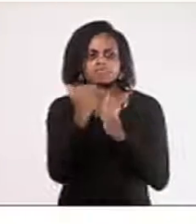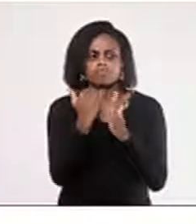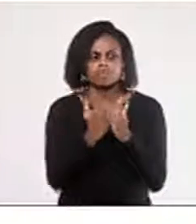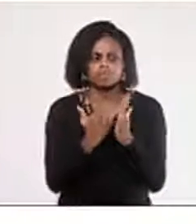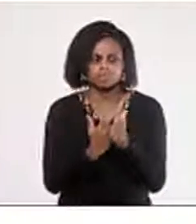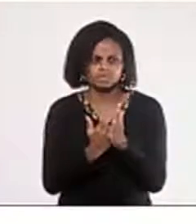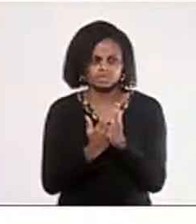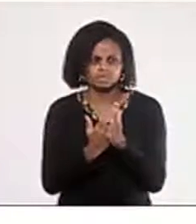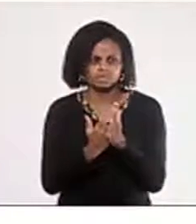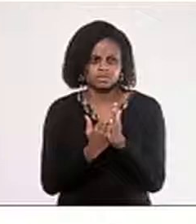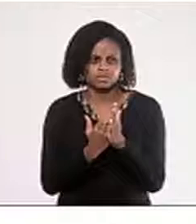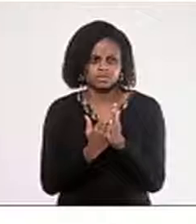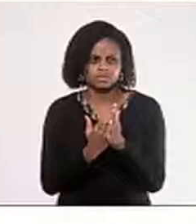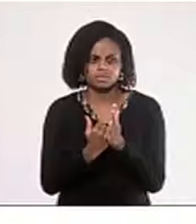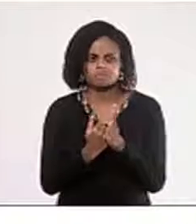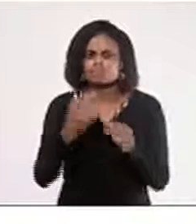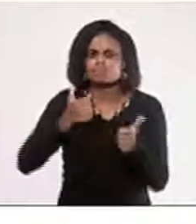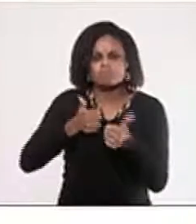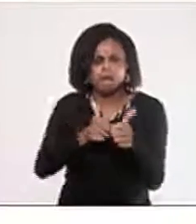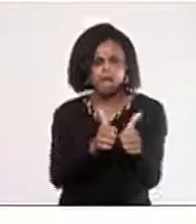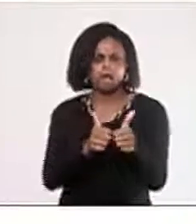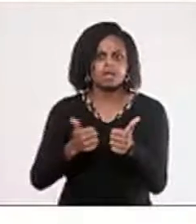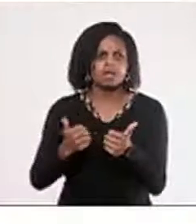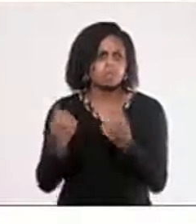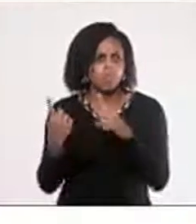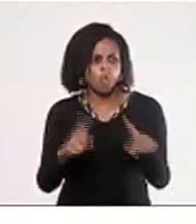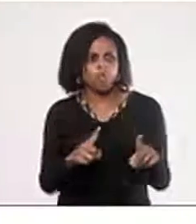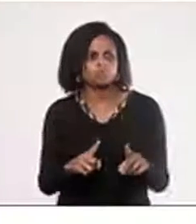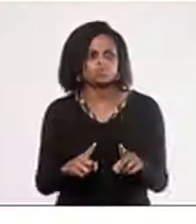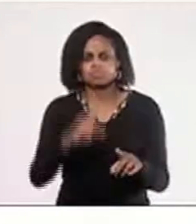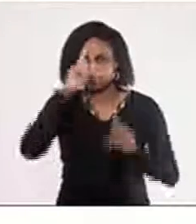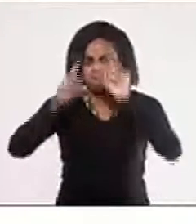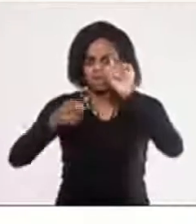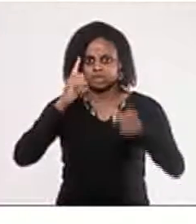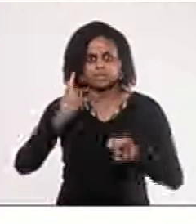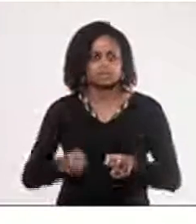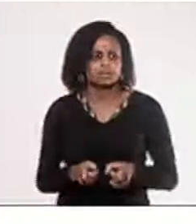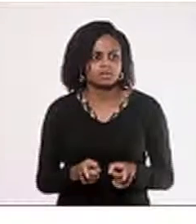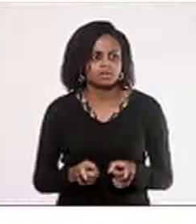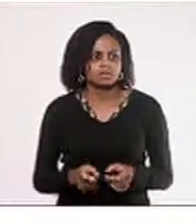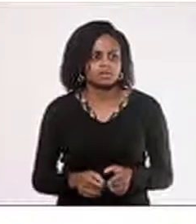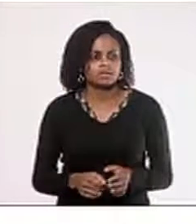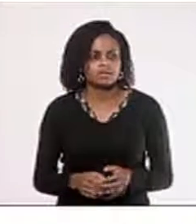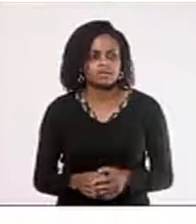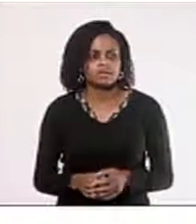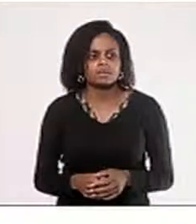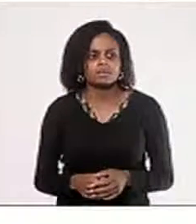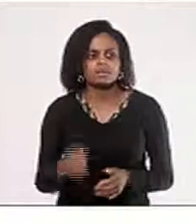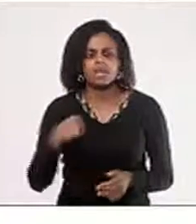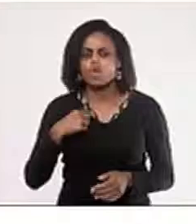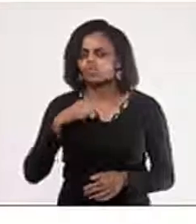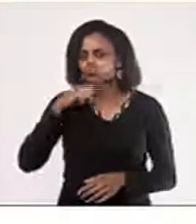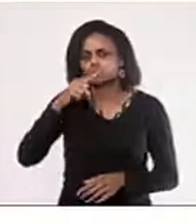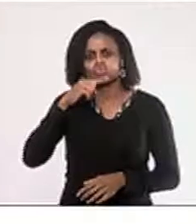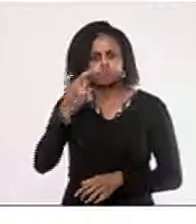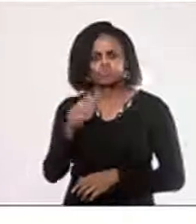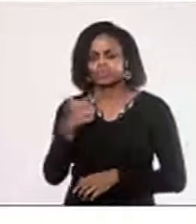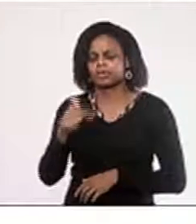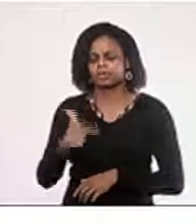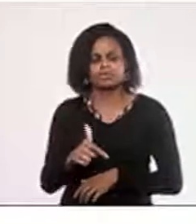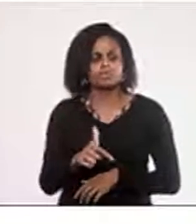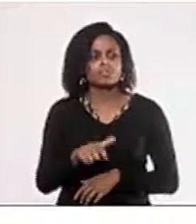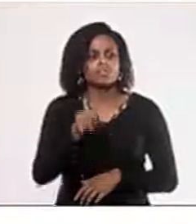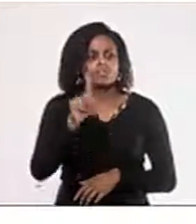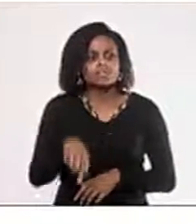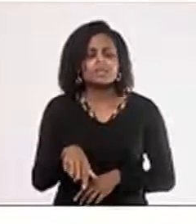inquisitoriais, de perseguição, de arbítrio. E eu não tenho dúvida nenhuma